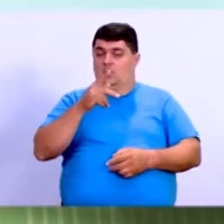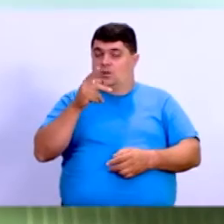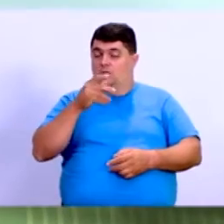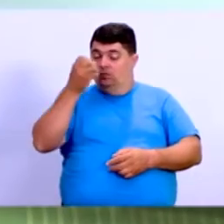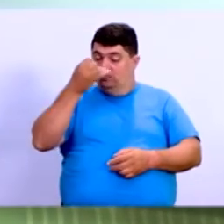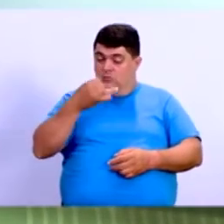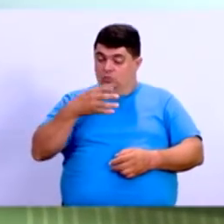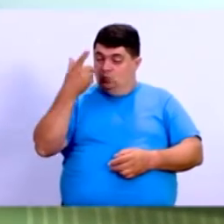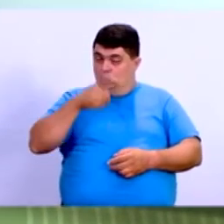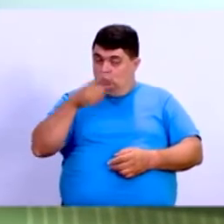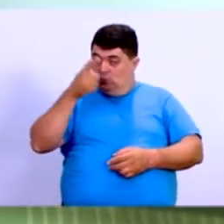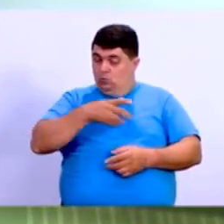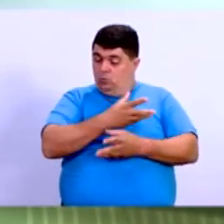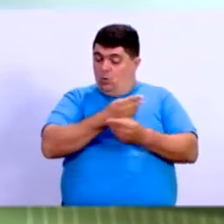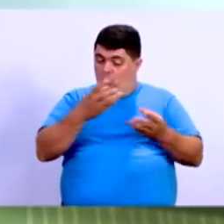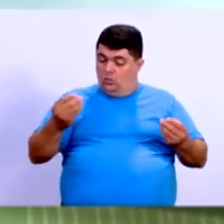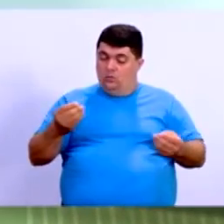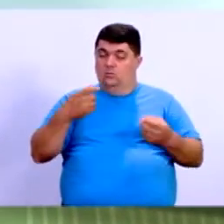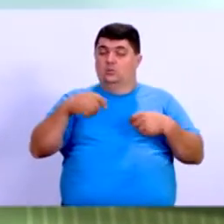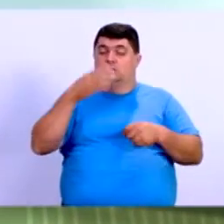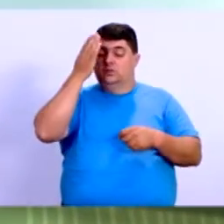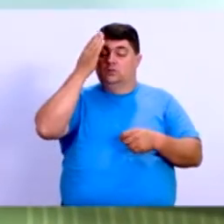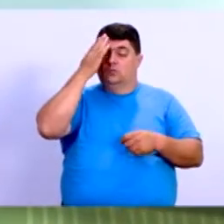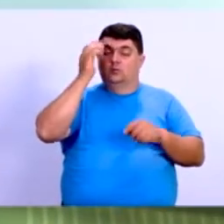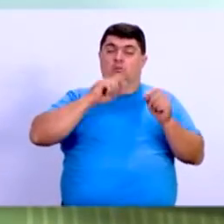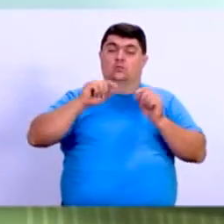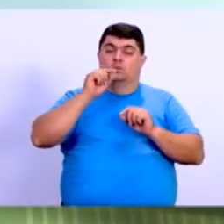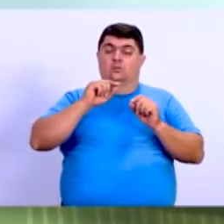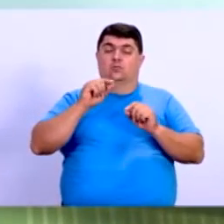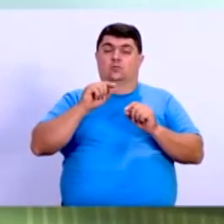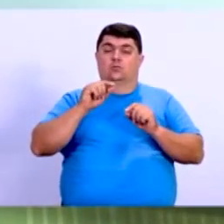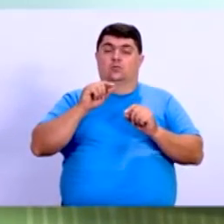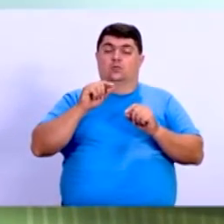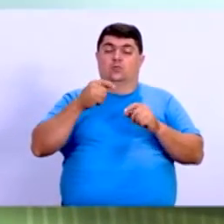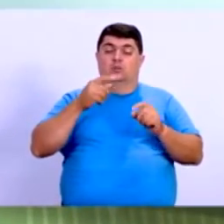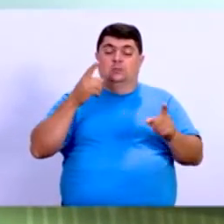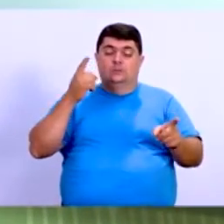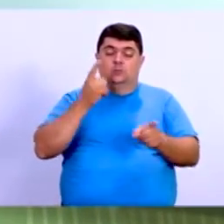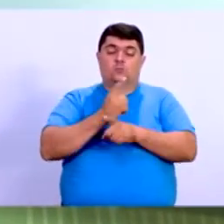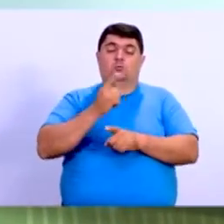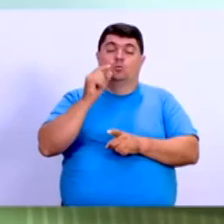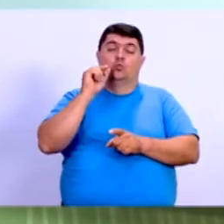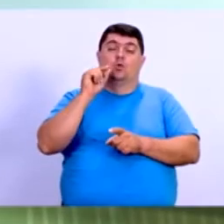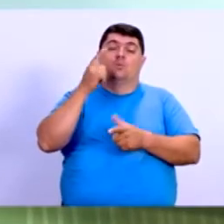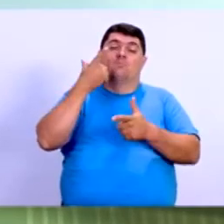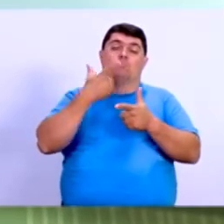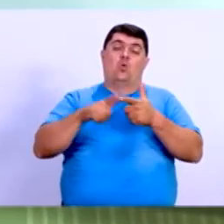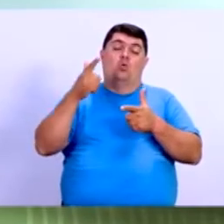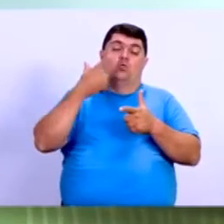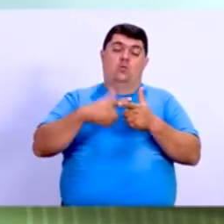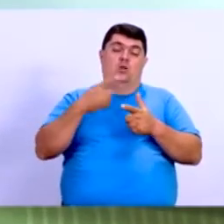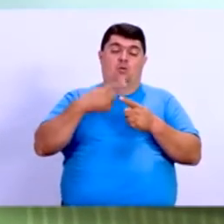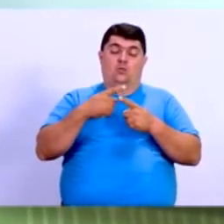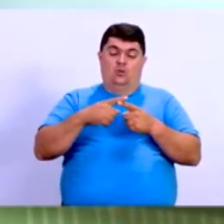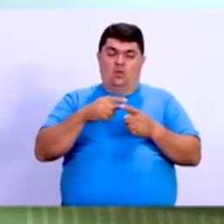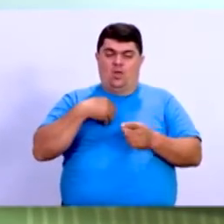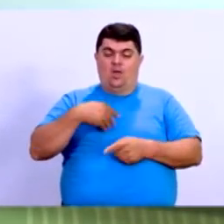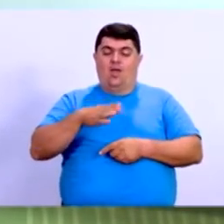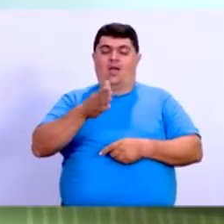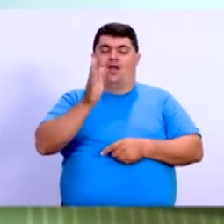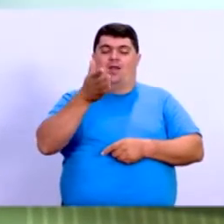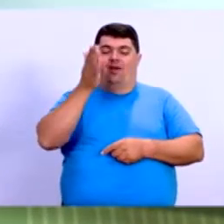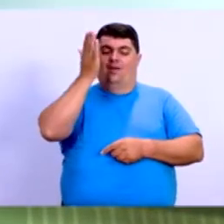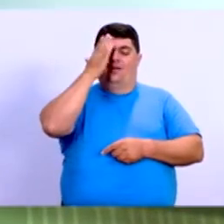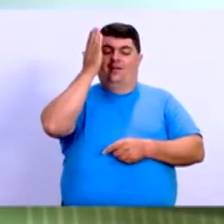vezes agora, o que você tem que saber? Você tem que descobrir o problema. Para quê? Para poder fazer o levantamento